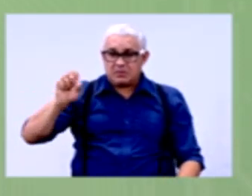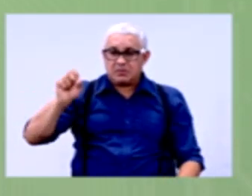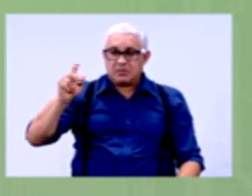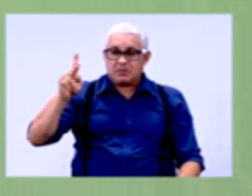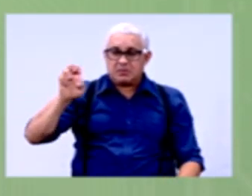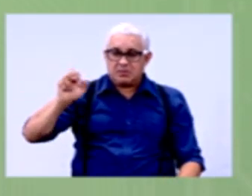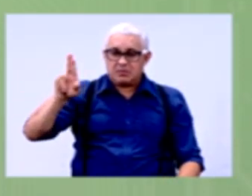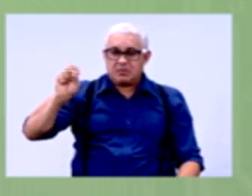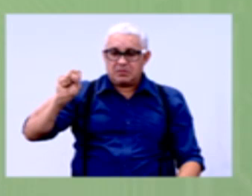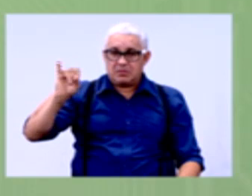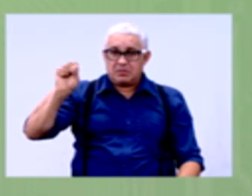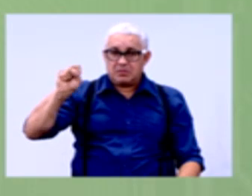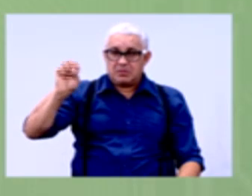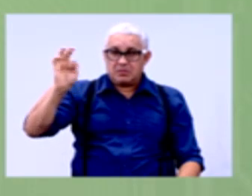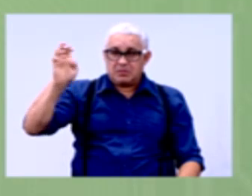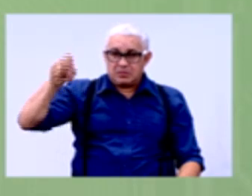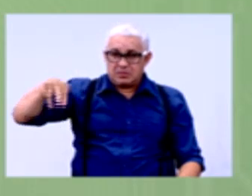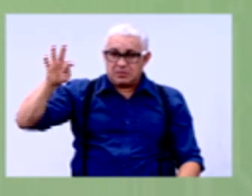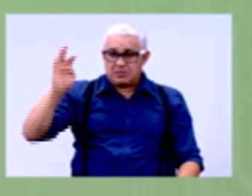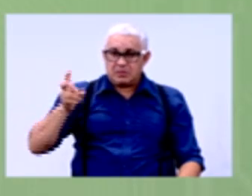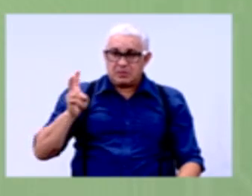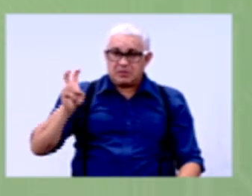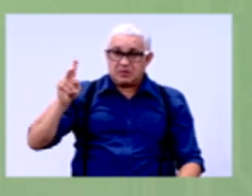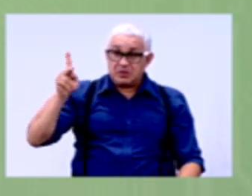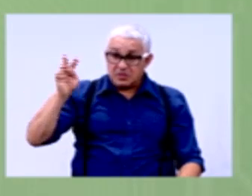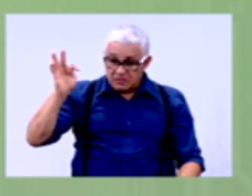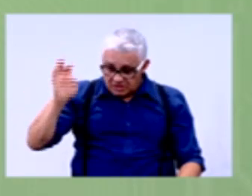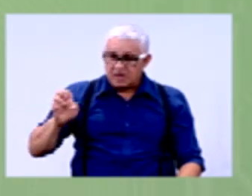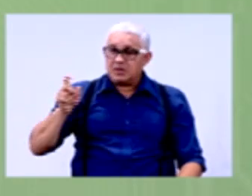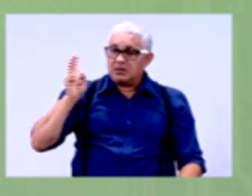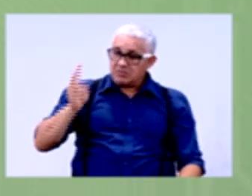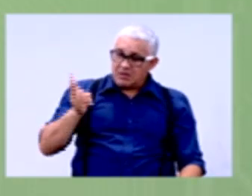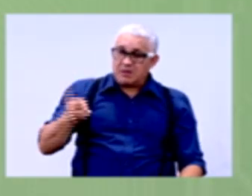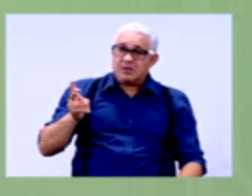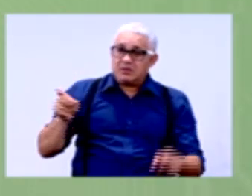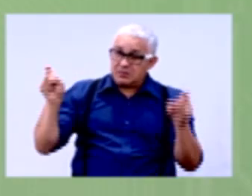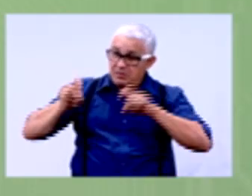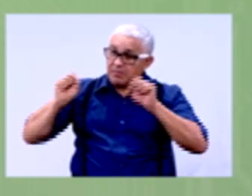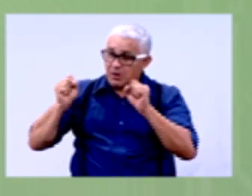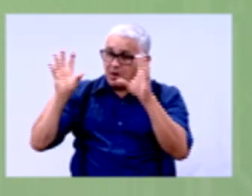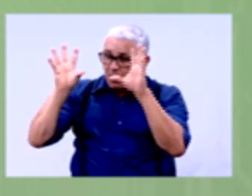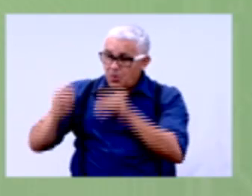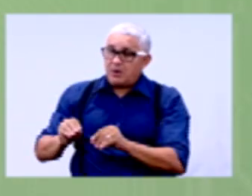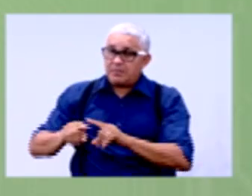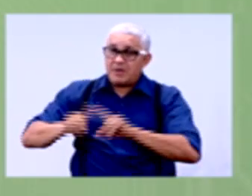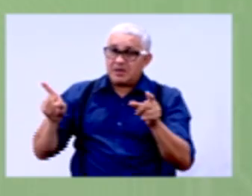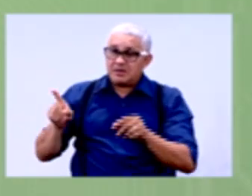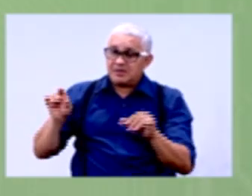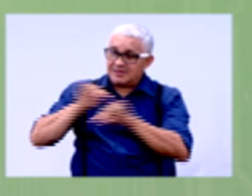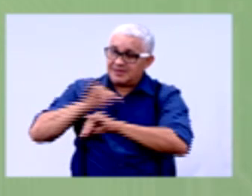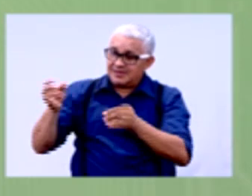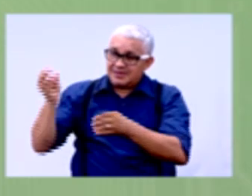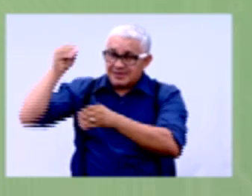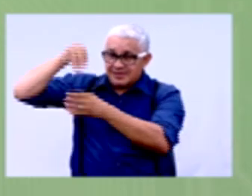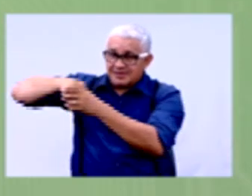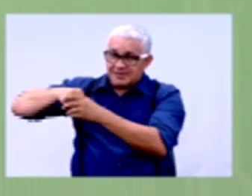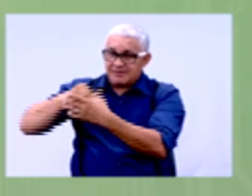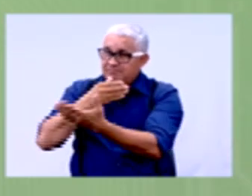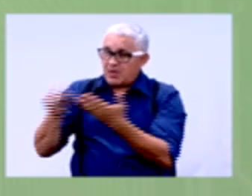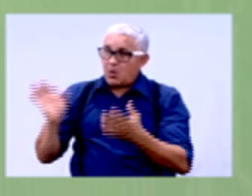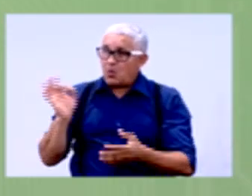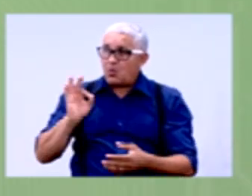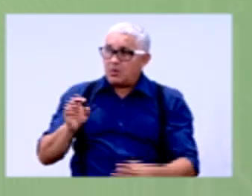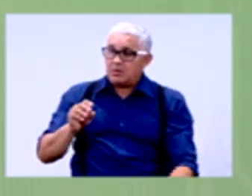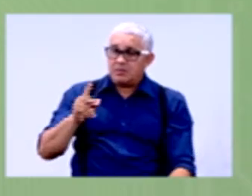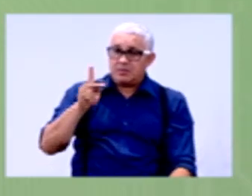persistente é utilizado para persistir informações, ou seja, o equipamento pode até ser desligado, mas as informações não serão perdidas.